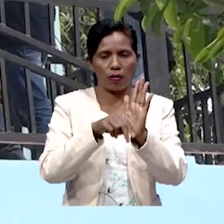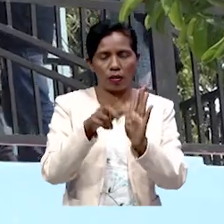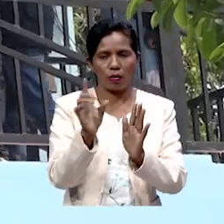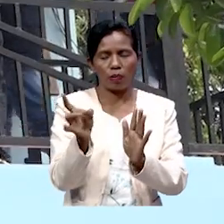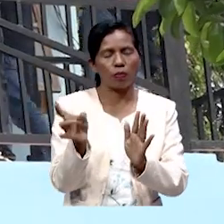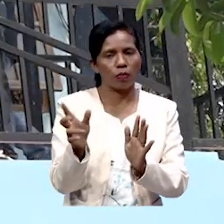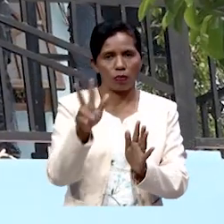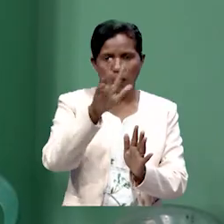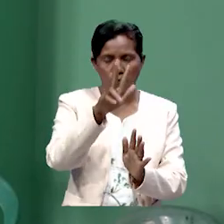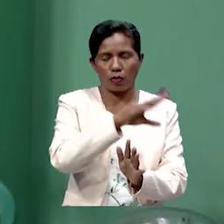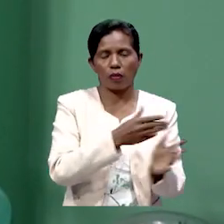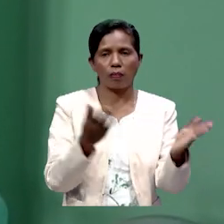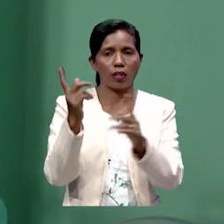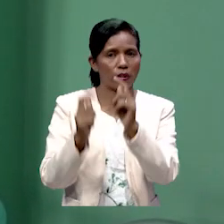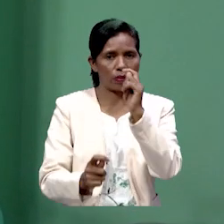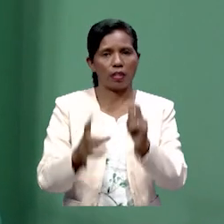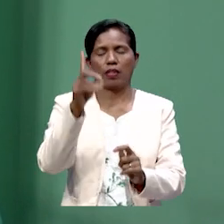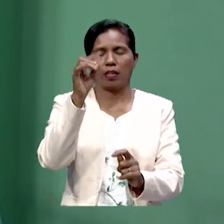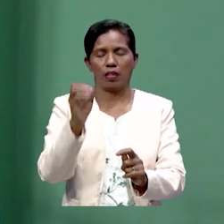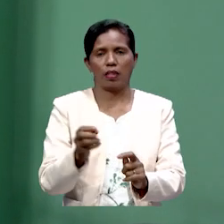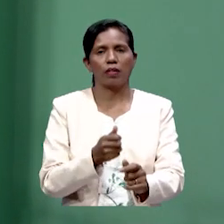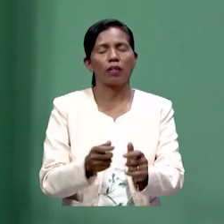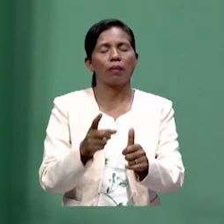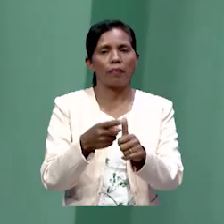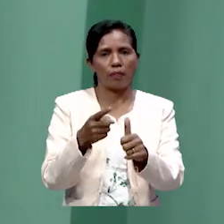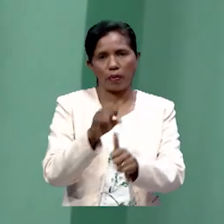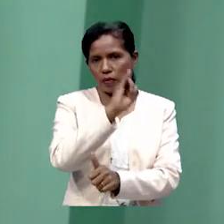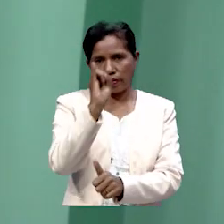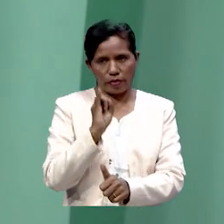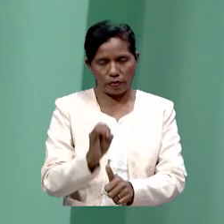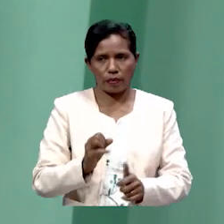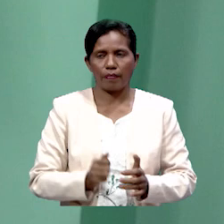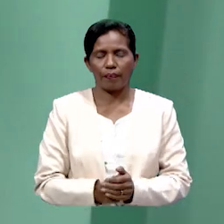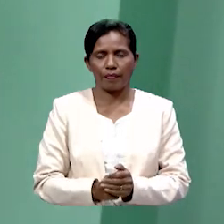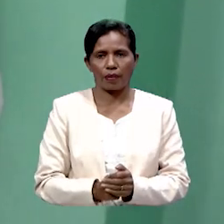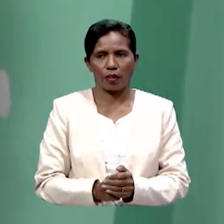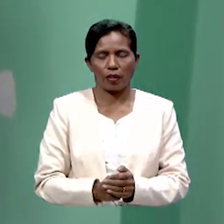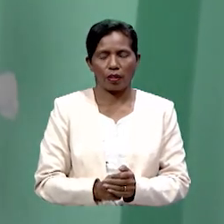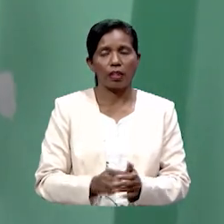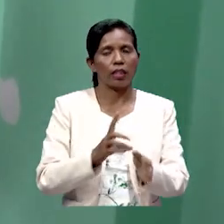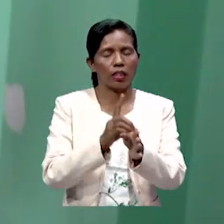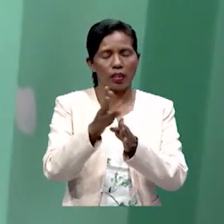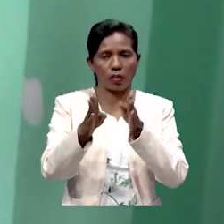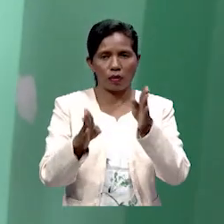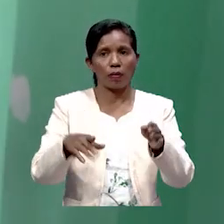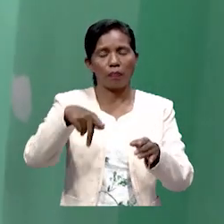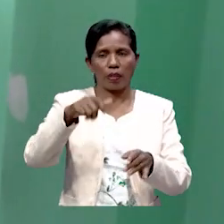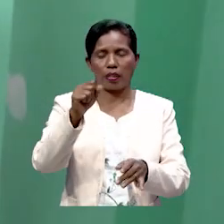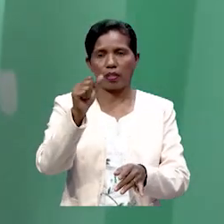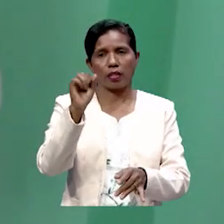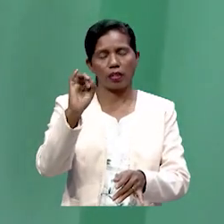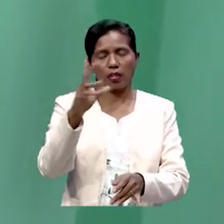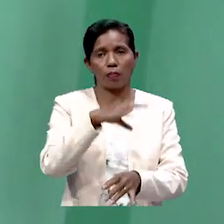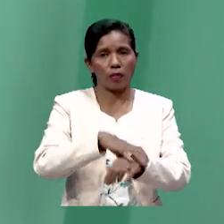moloka presenta ba Tribunal Distrital Dili, ho dituir primeiro interrogatorio. Adjunto Diretor PSIC, Adino Nunes Cabral Hateten, PSIC